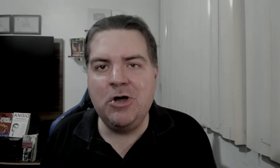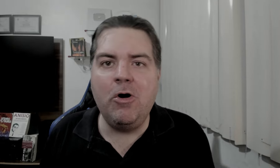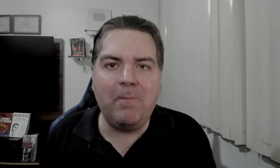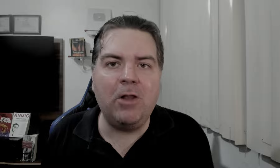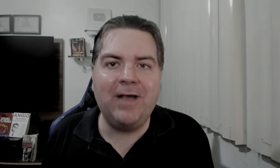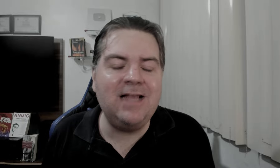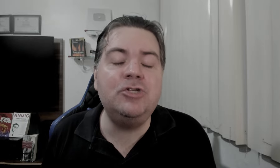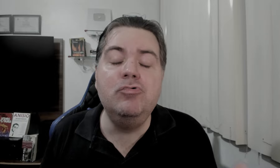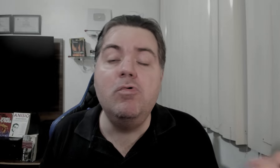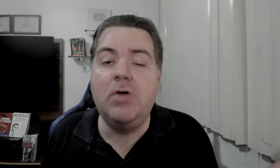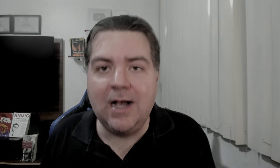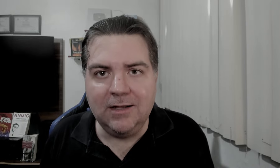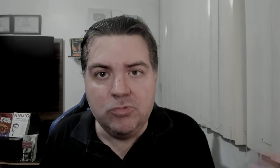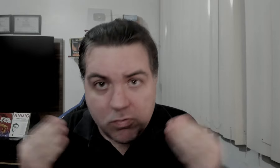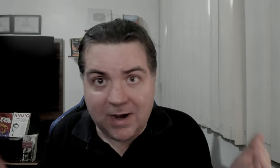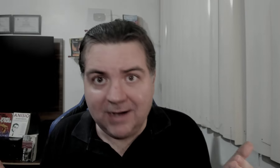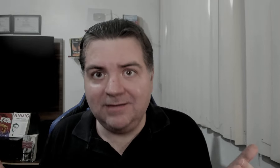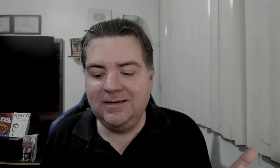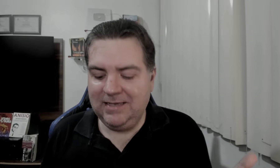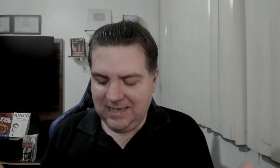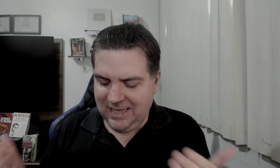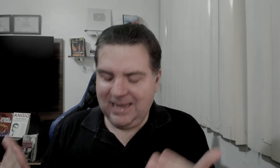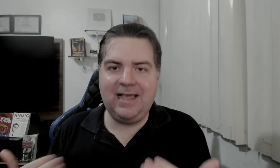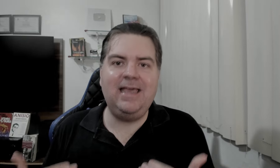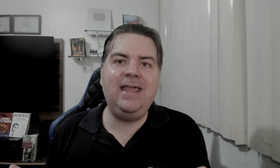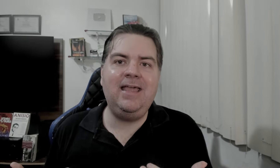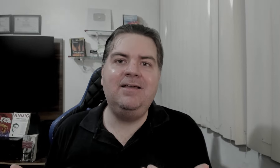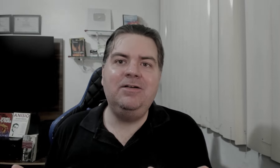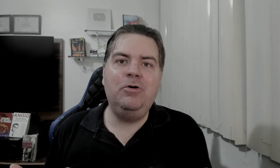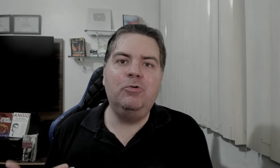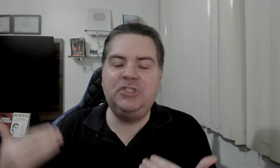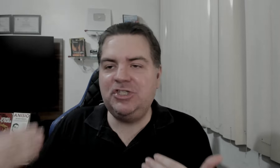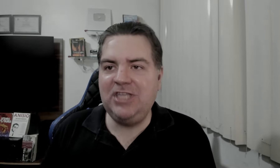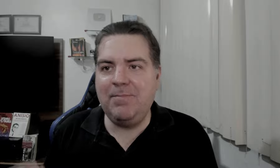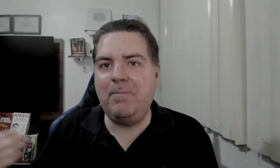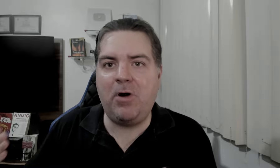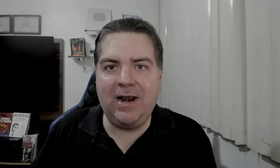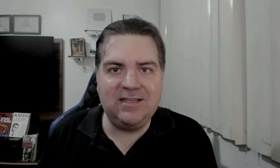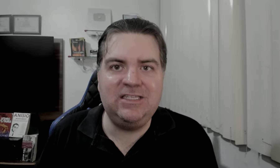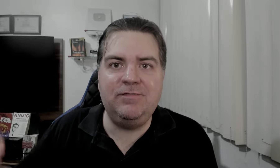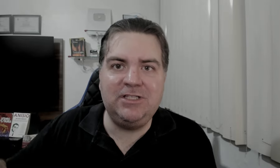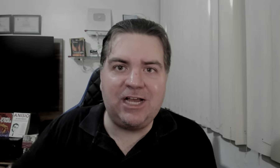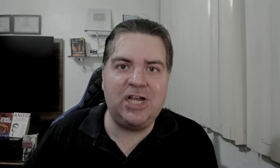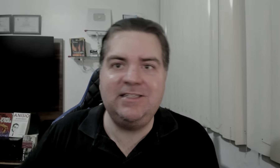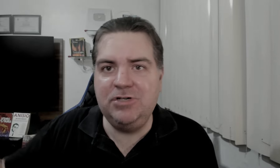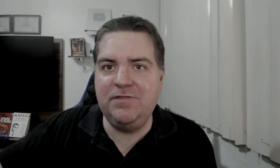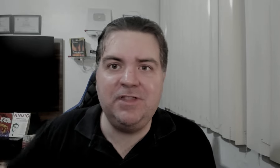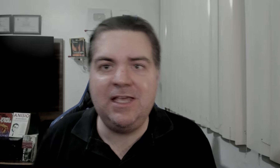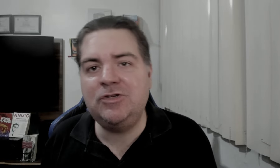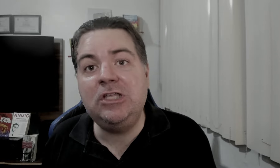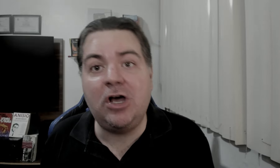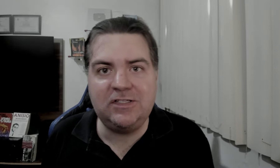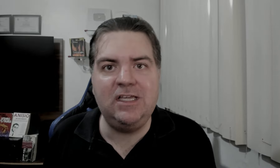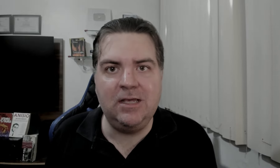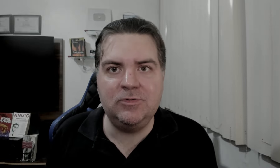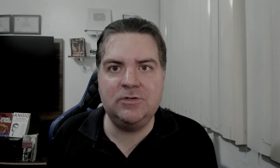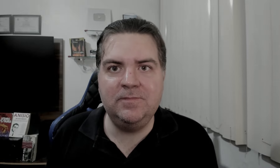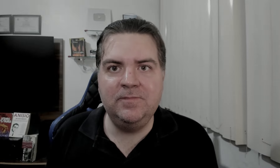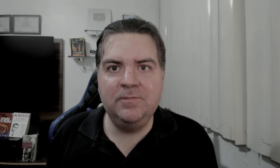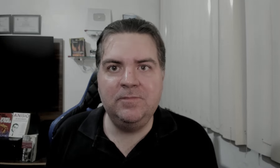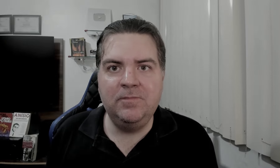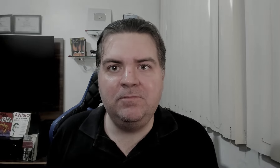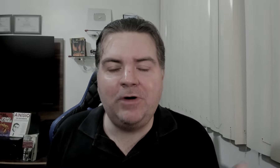detalhes, o Paulo Guedes nunca iria querer o sistema progressivo de taxação de dividendos que nós